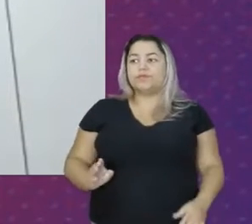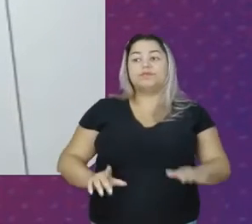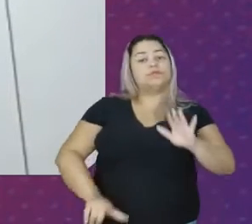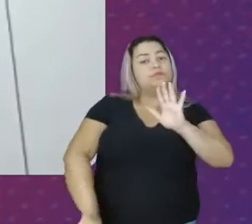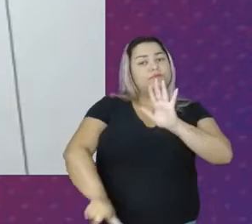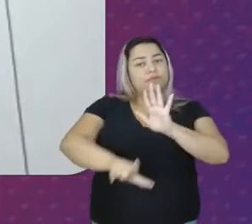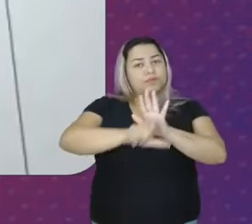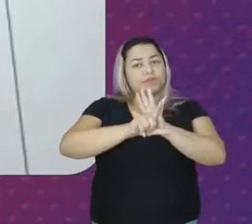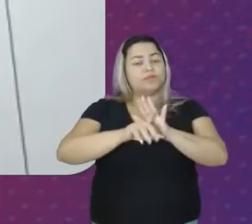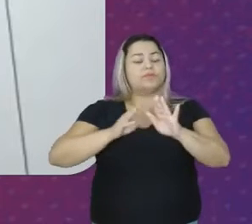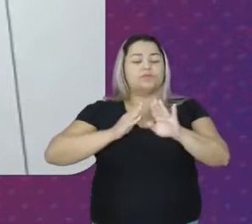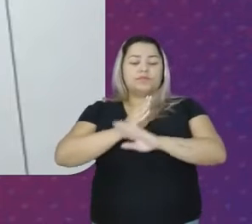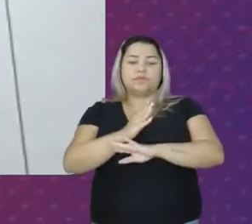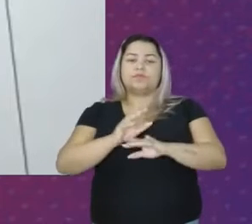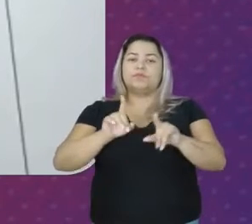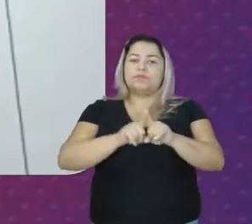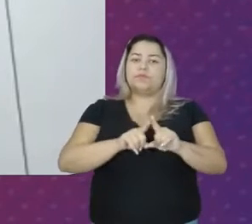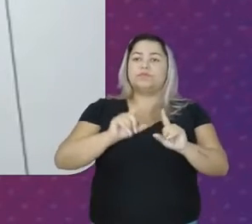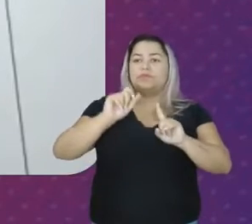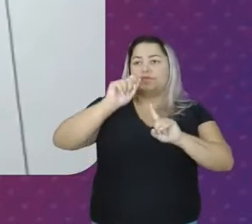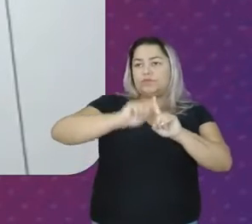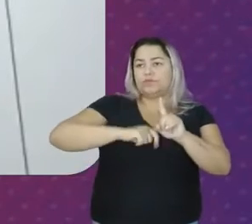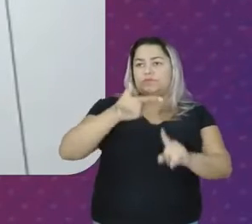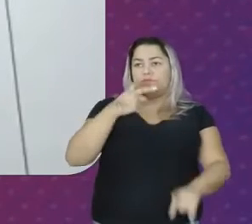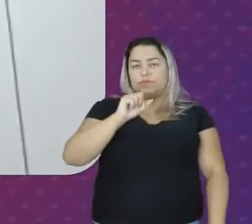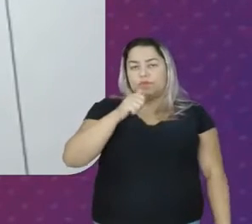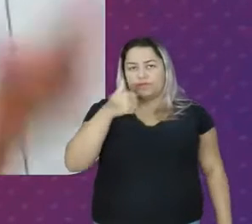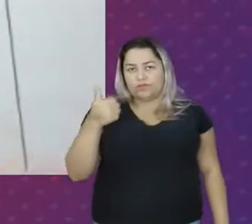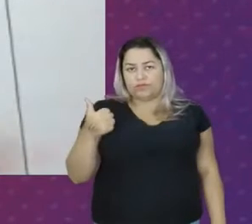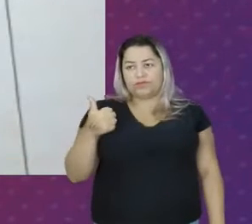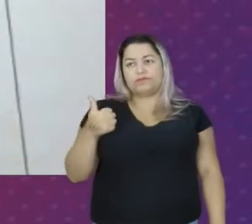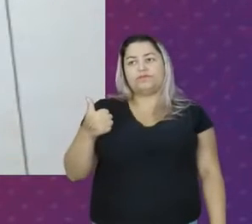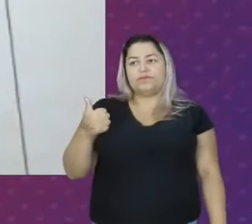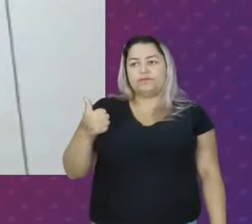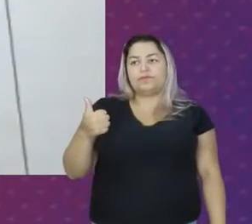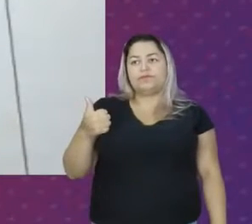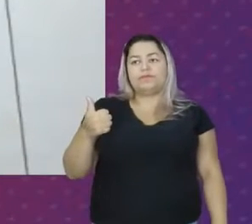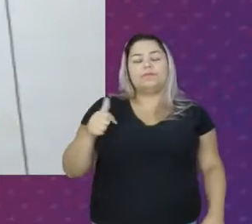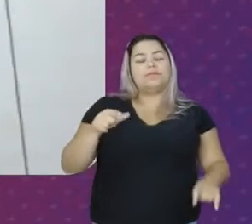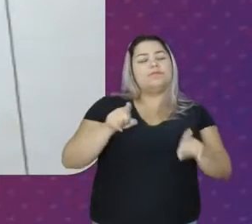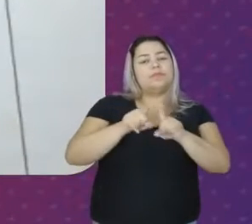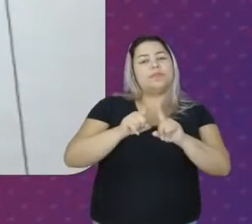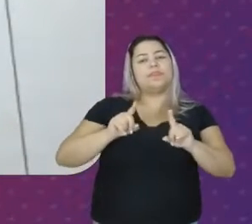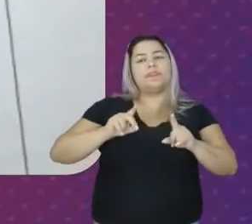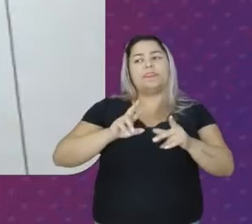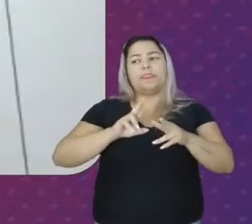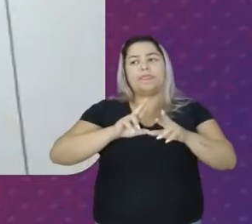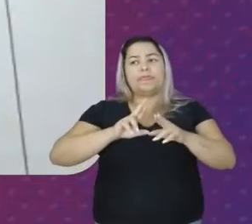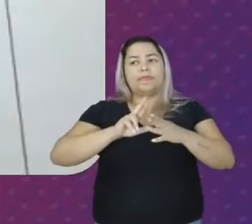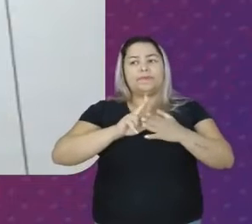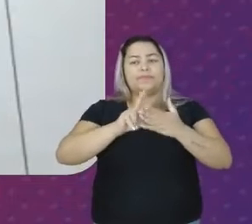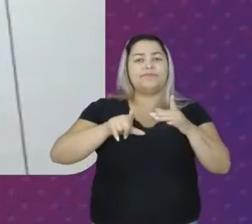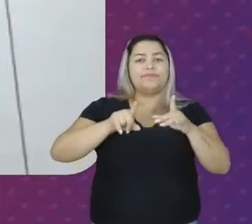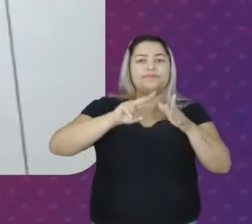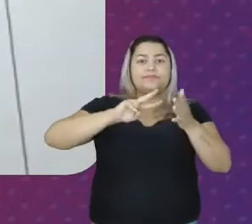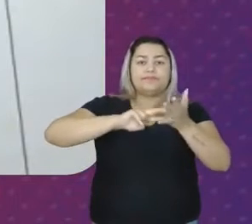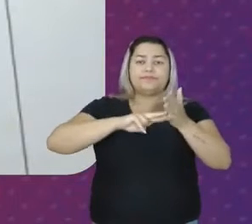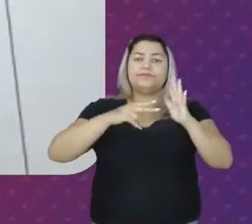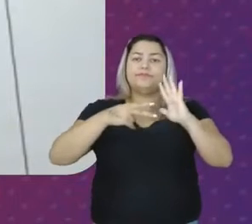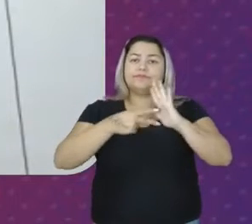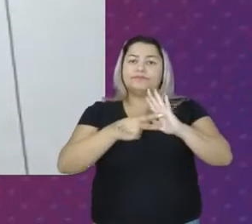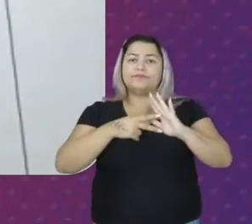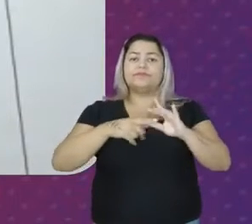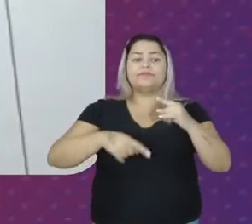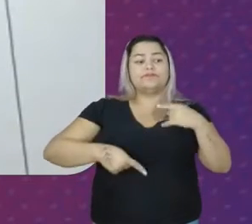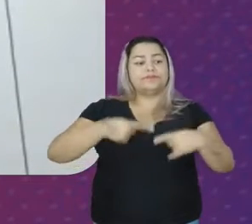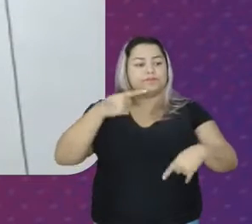sancionada em agosto de 2021 e ela traz a tipificação, um pouco do conceito sobre violência